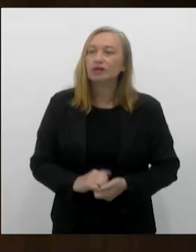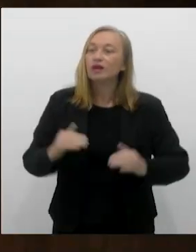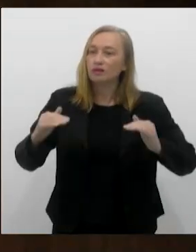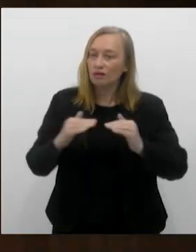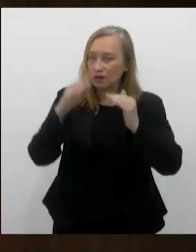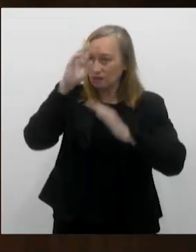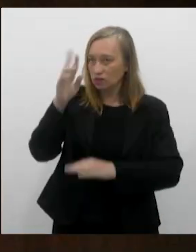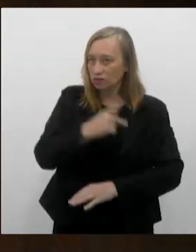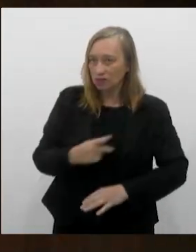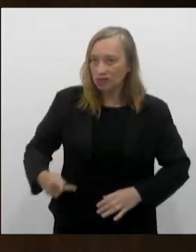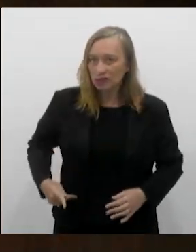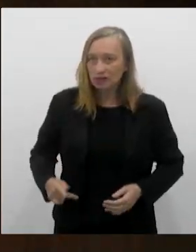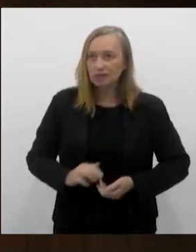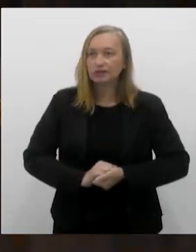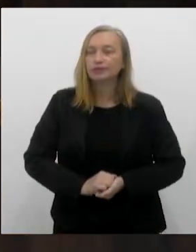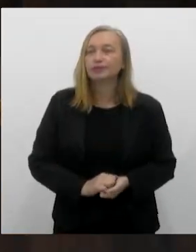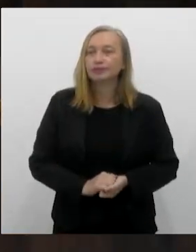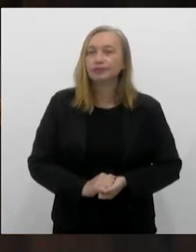Favorável, presidente.